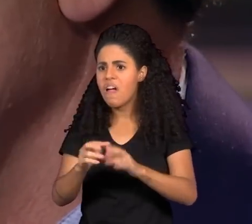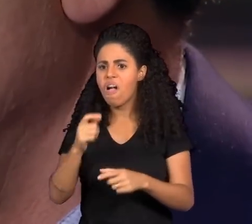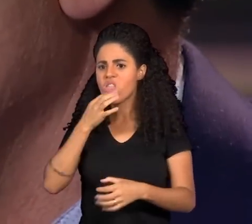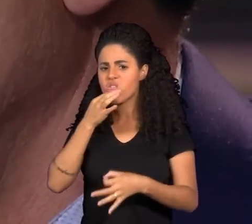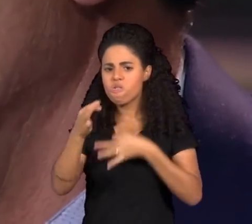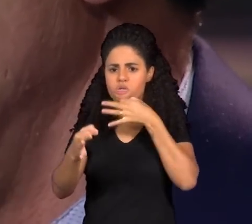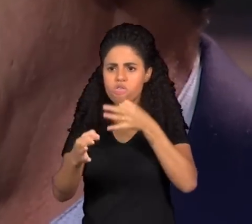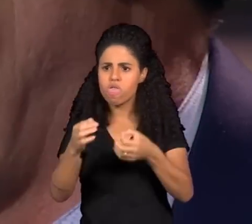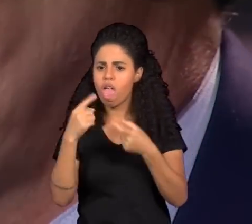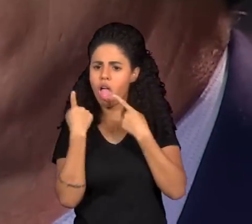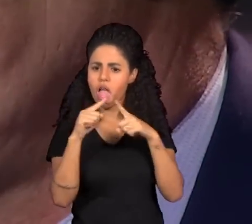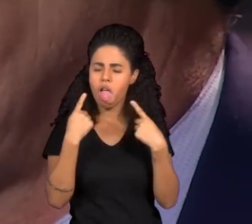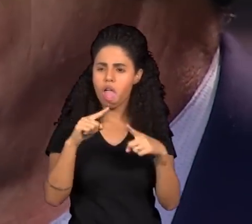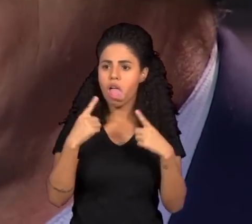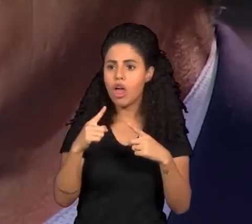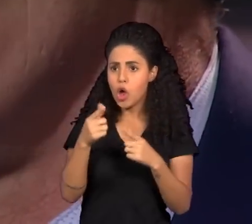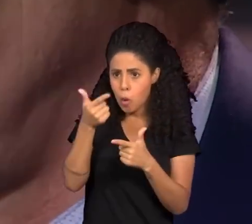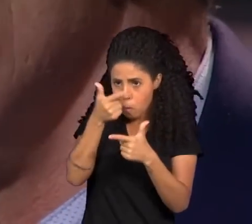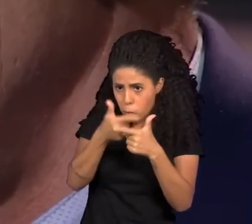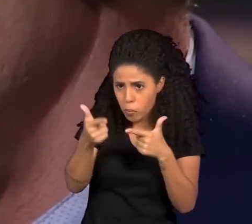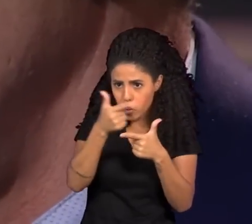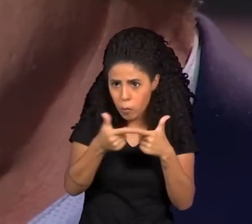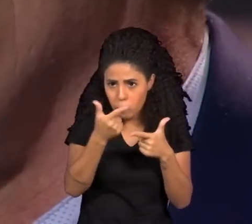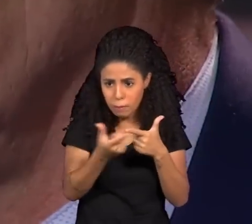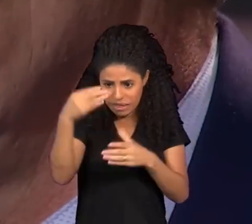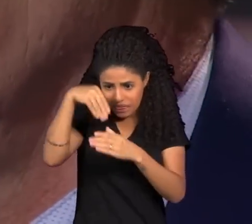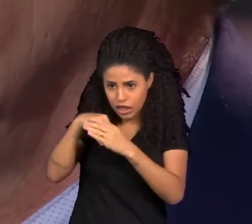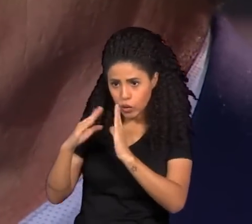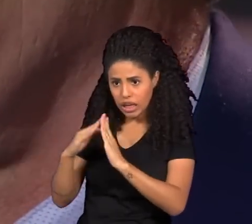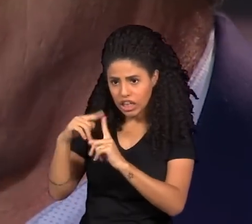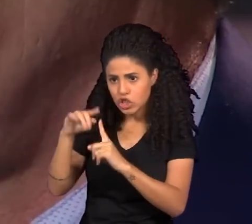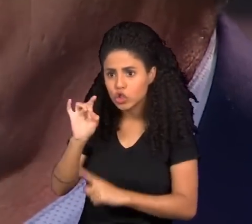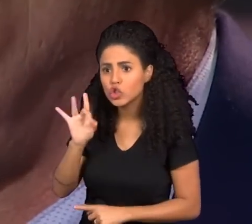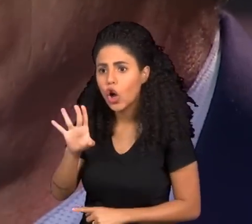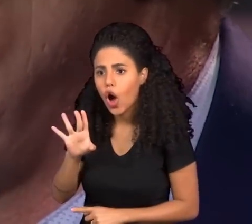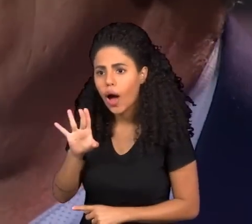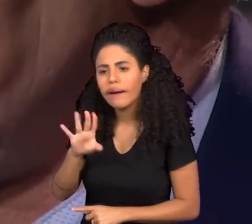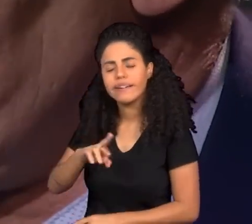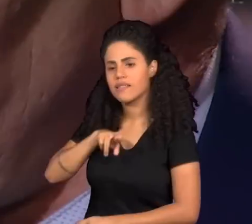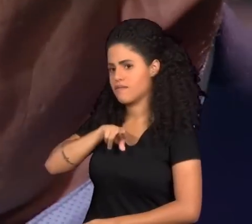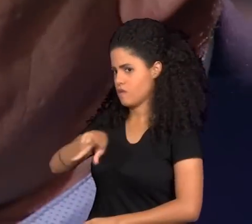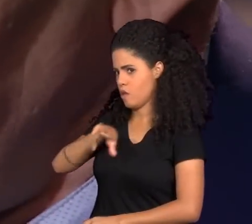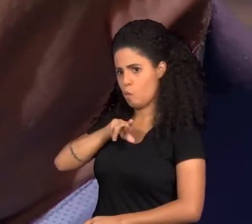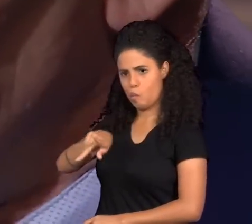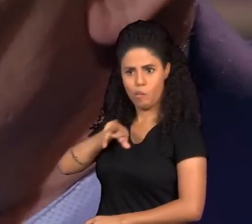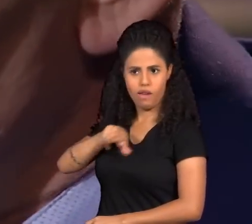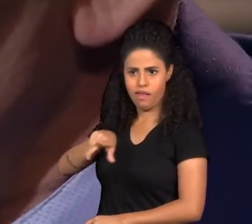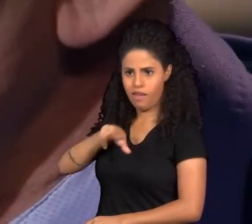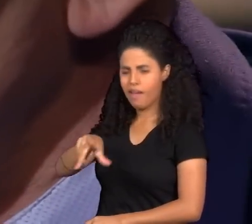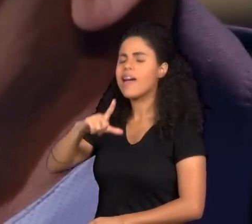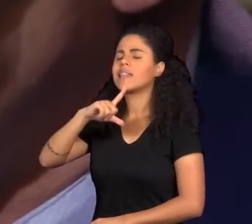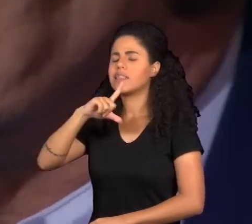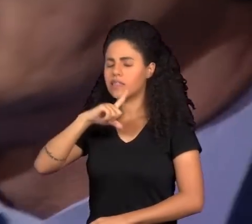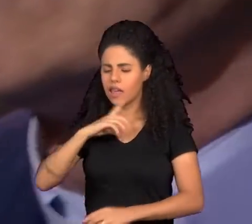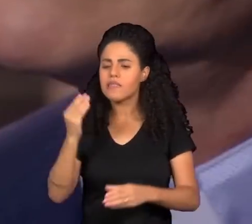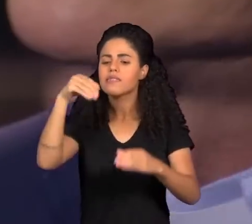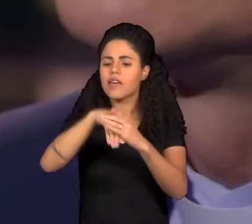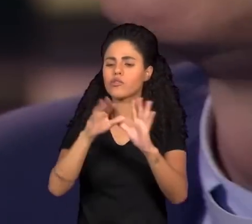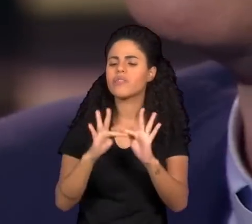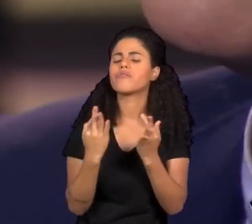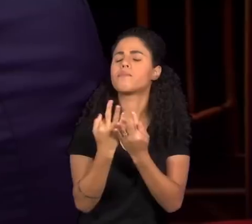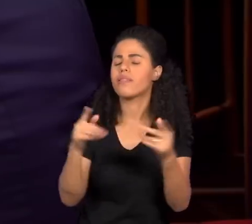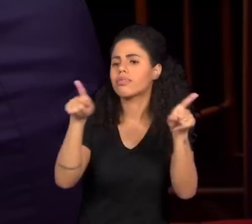da pedofilia é um problema só da igreja. O seio da família está cheio de pedofilia.